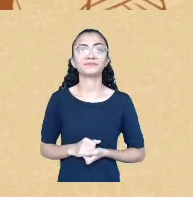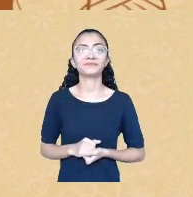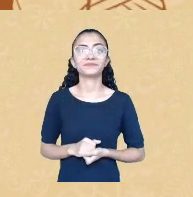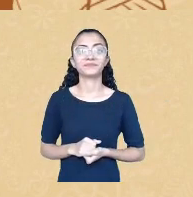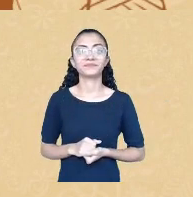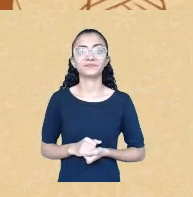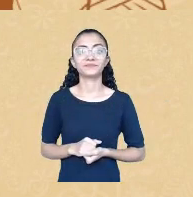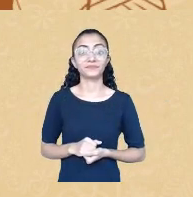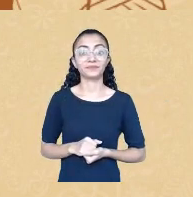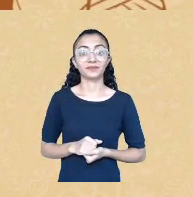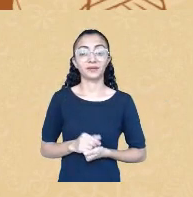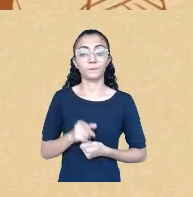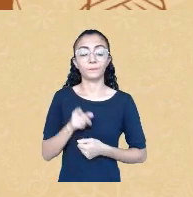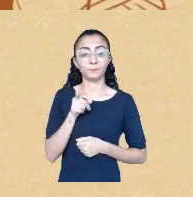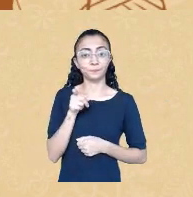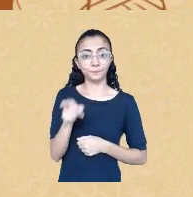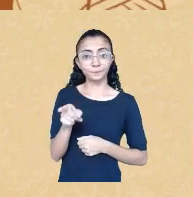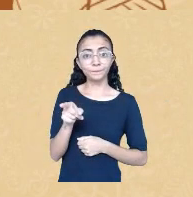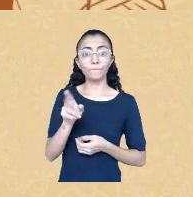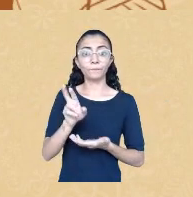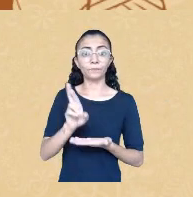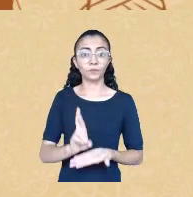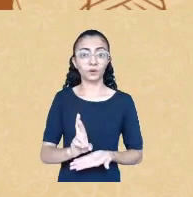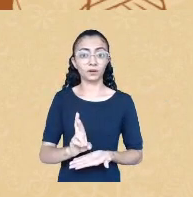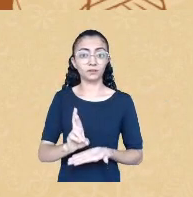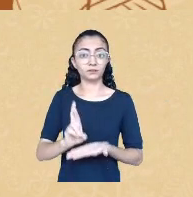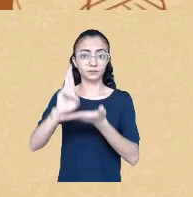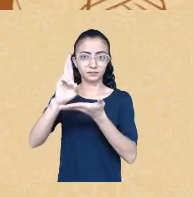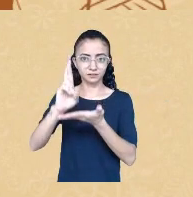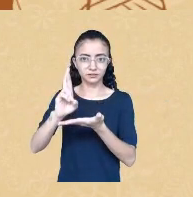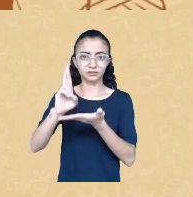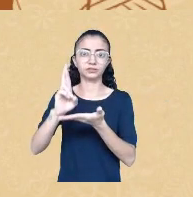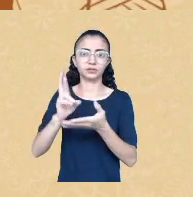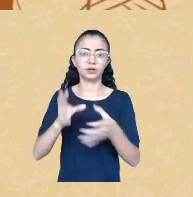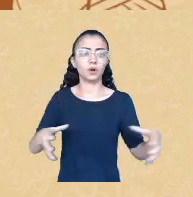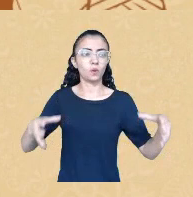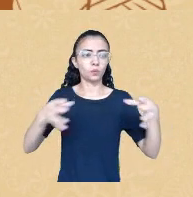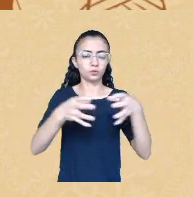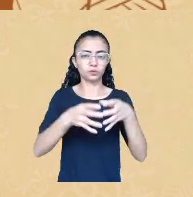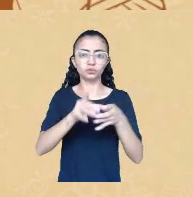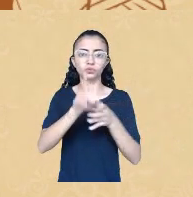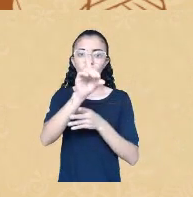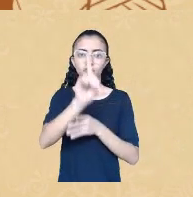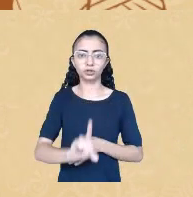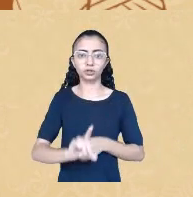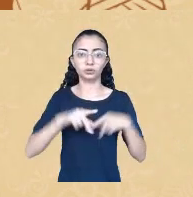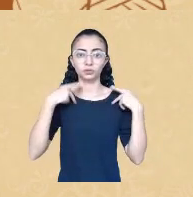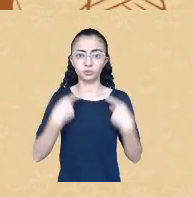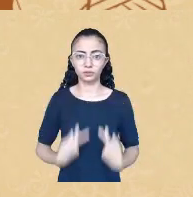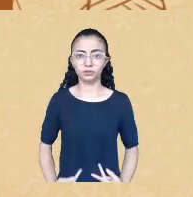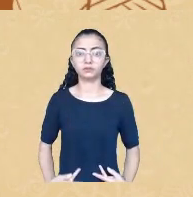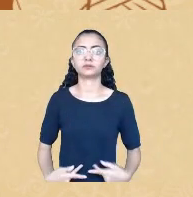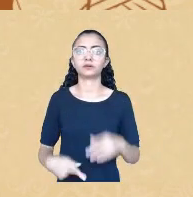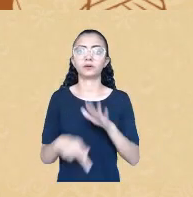ser uma representante da Comissão de Direitos Humanos do CFP,